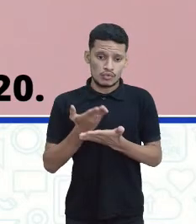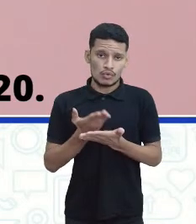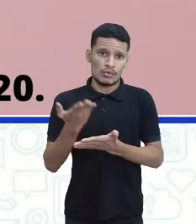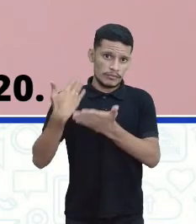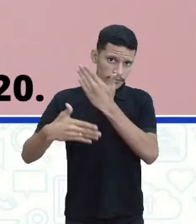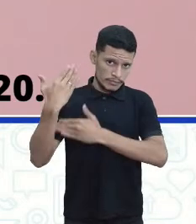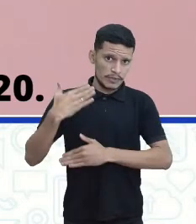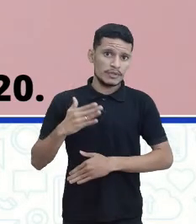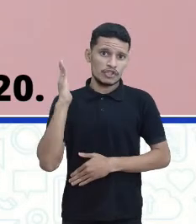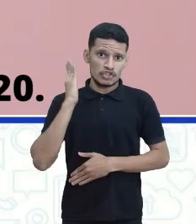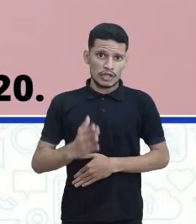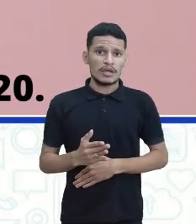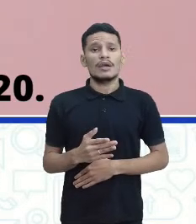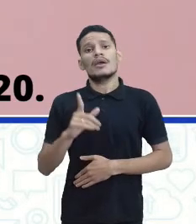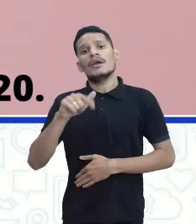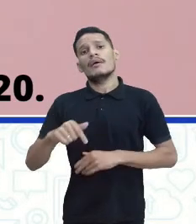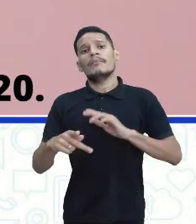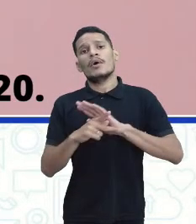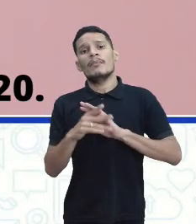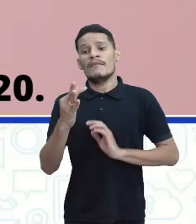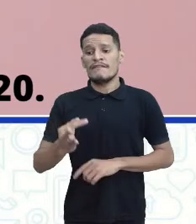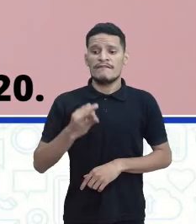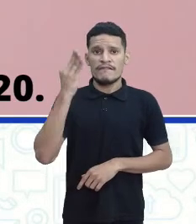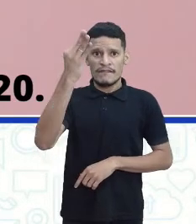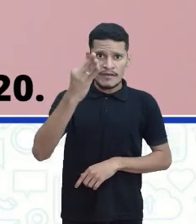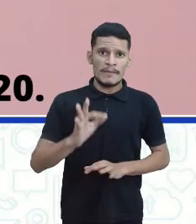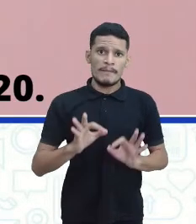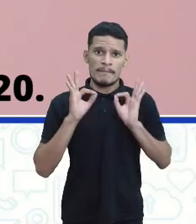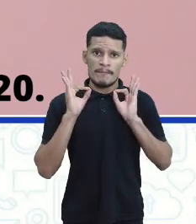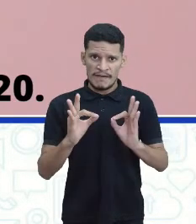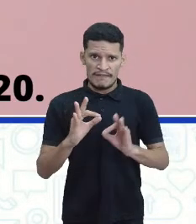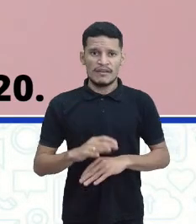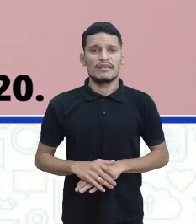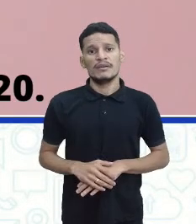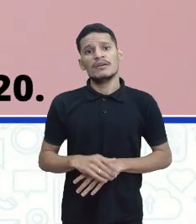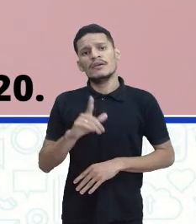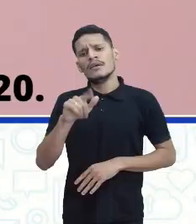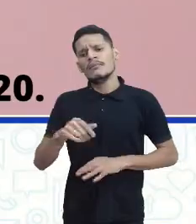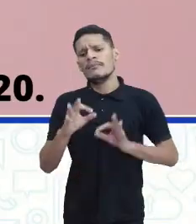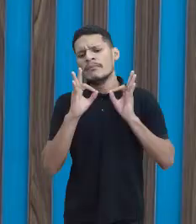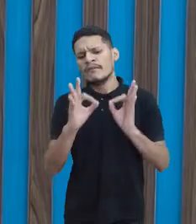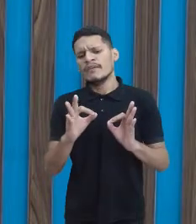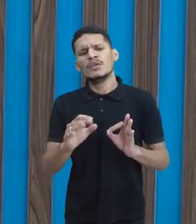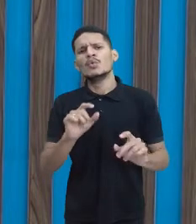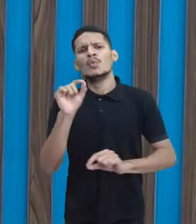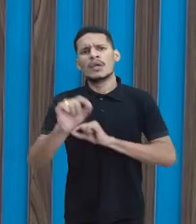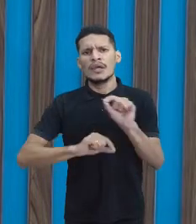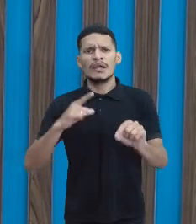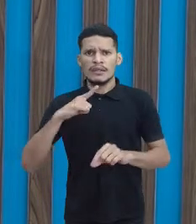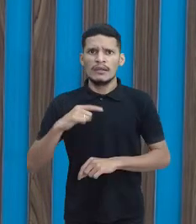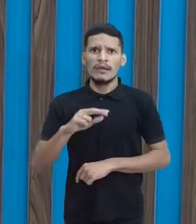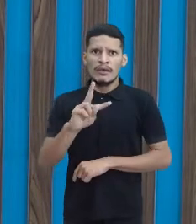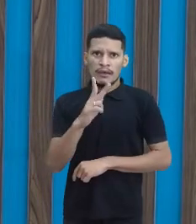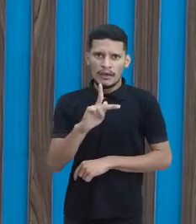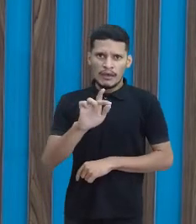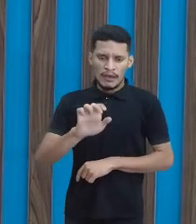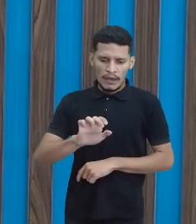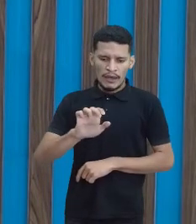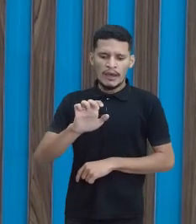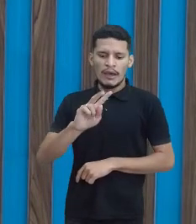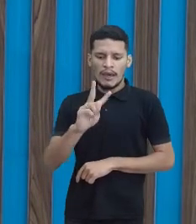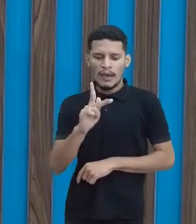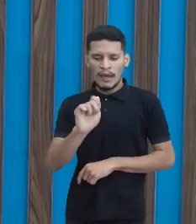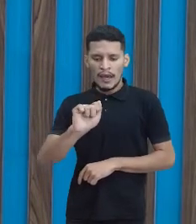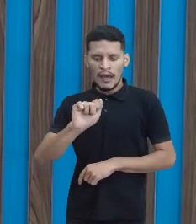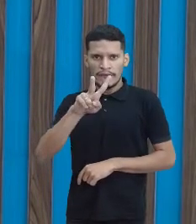o future perfect. Ou seja, todo tempo verbal que é o perfect, ele além de ter o verbo have como auxiliar, o